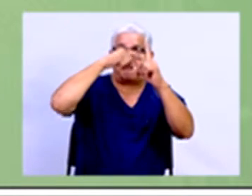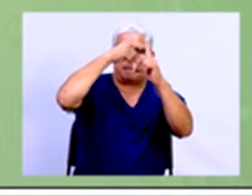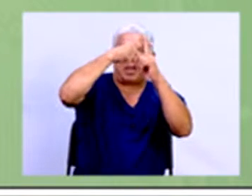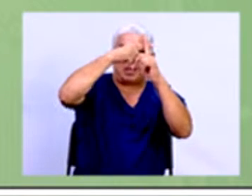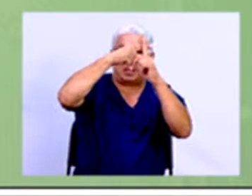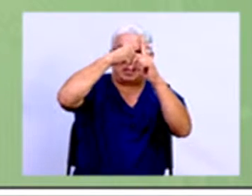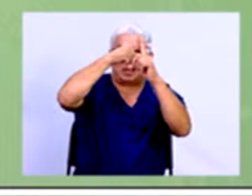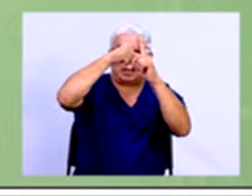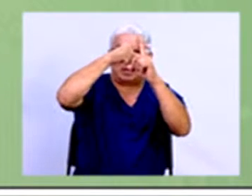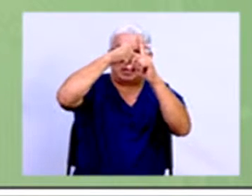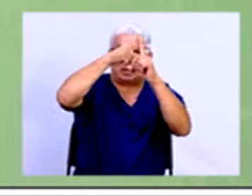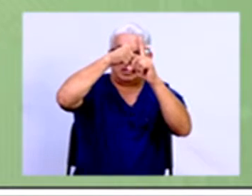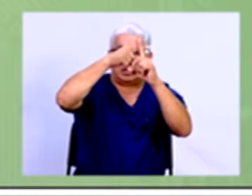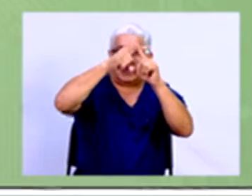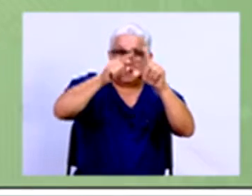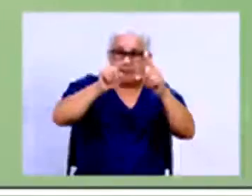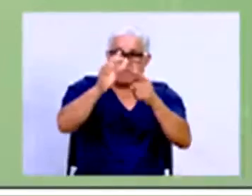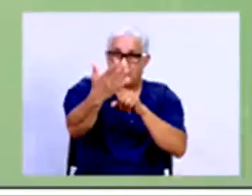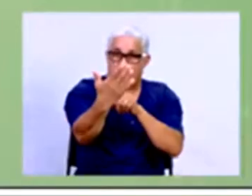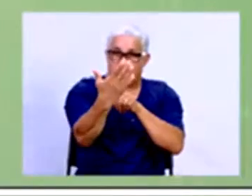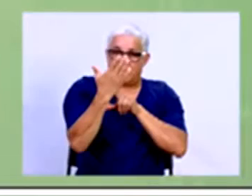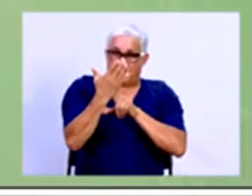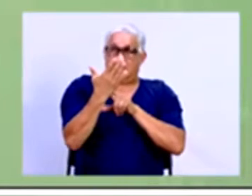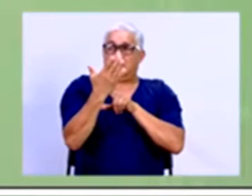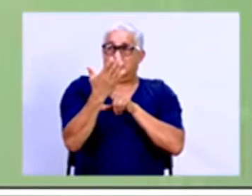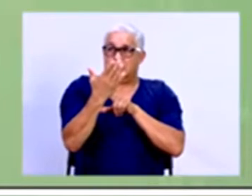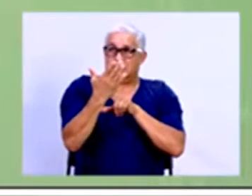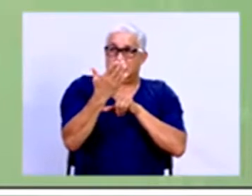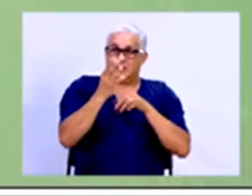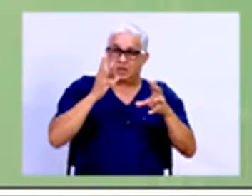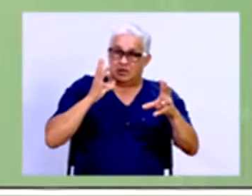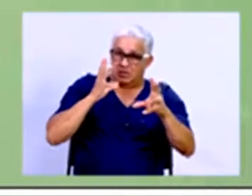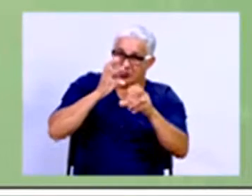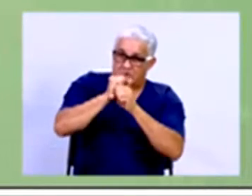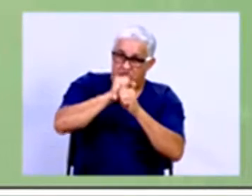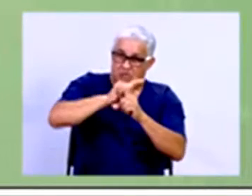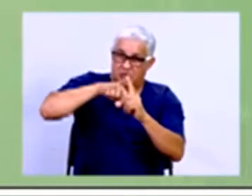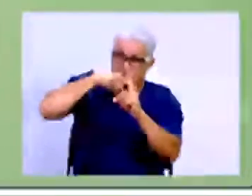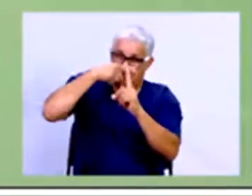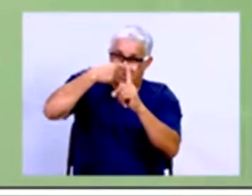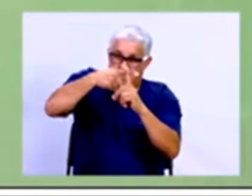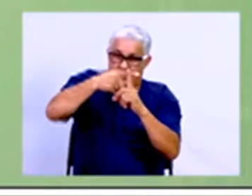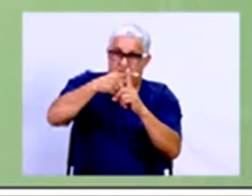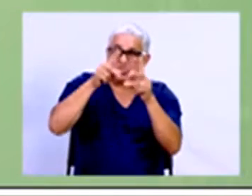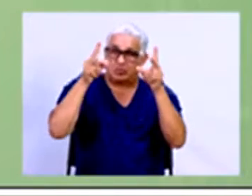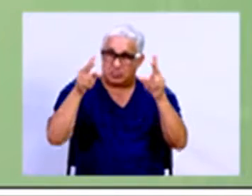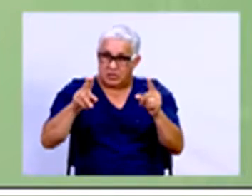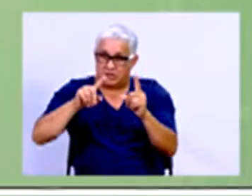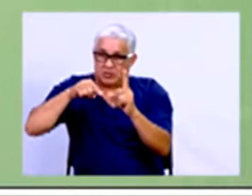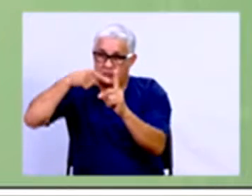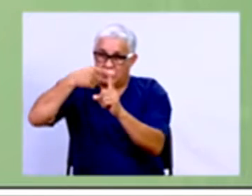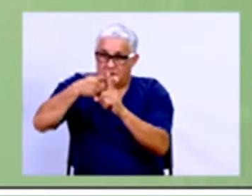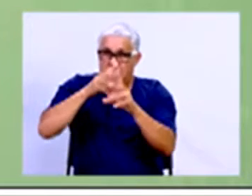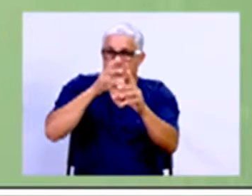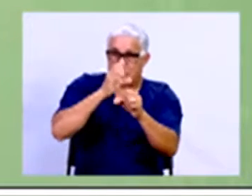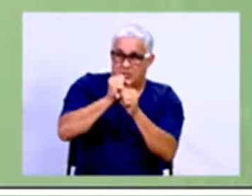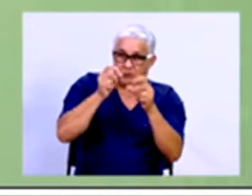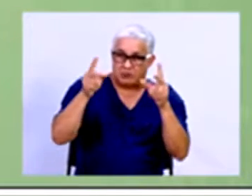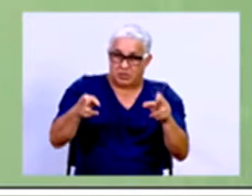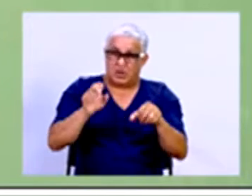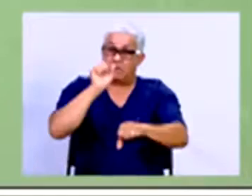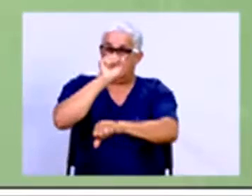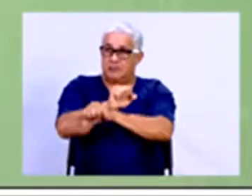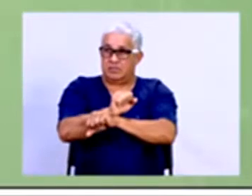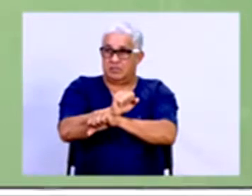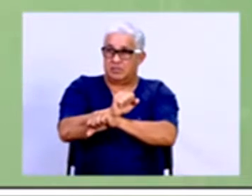imprimir essa mensagem aqui, certo? Vai somar os valores e vai imprimir, né? Soma igual a tal. Aí ele vai dar um break. O